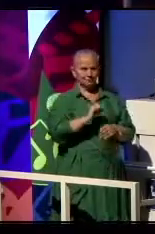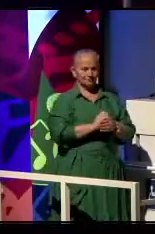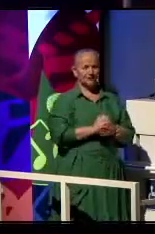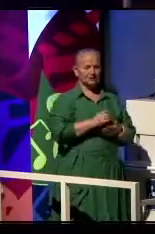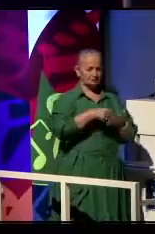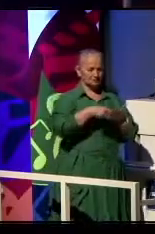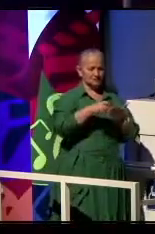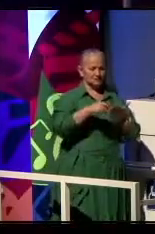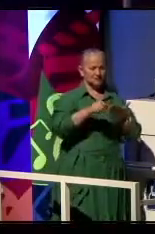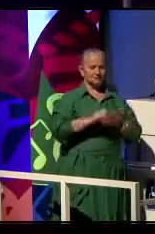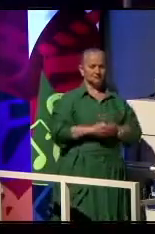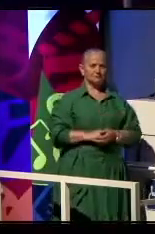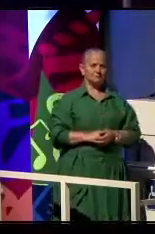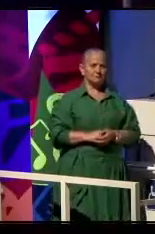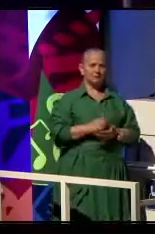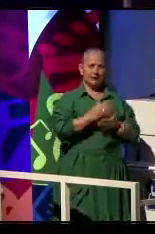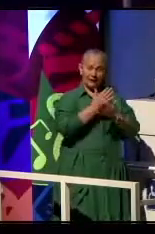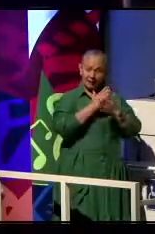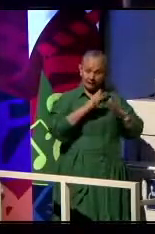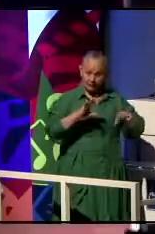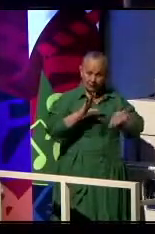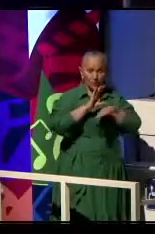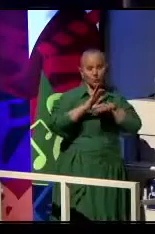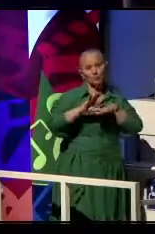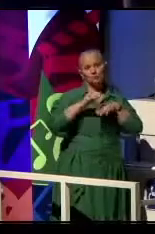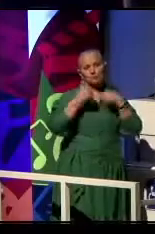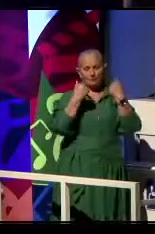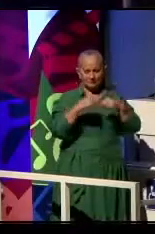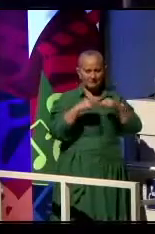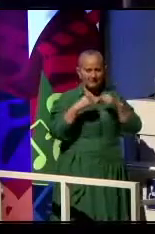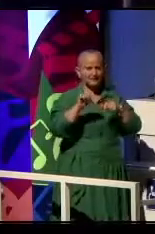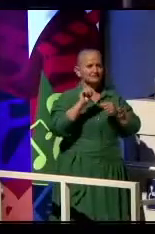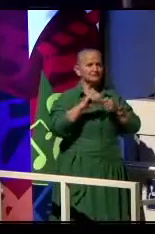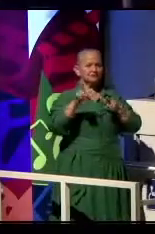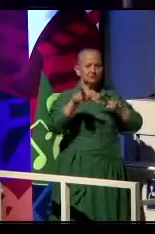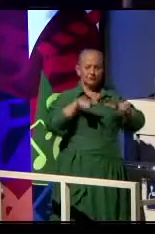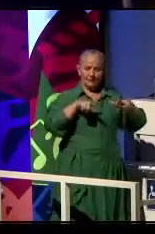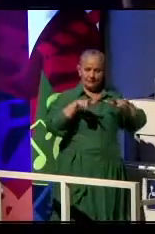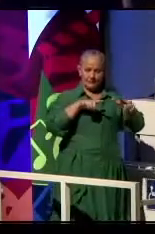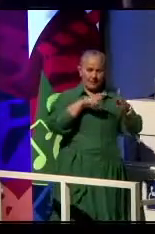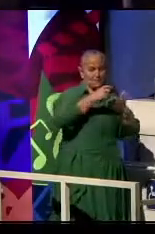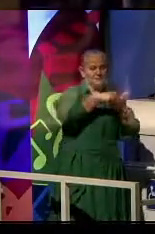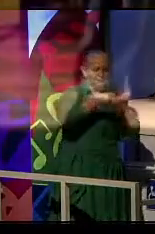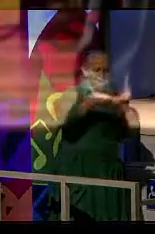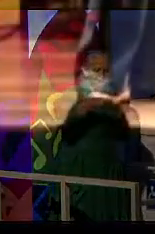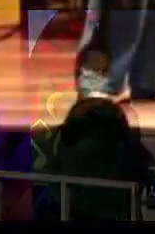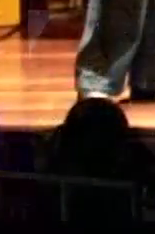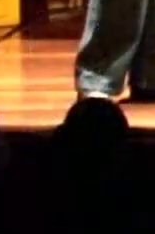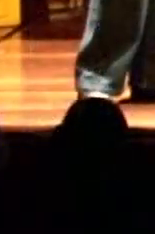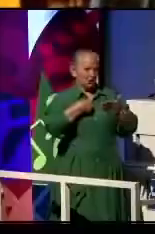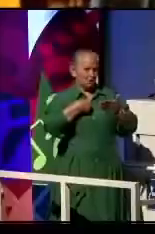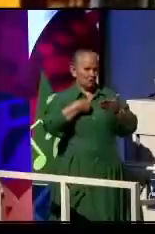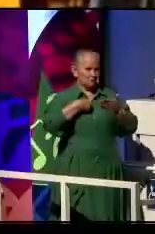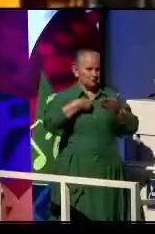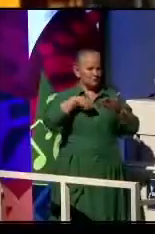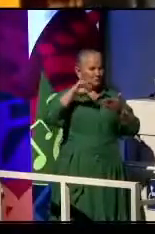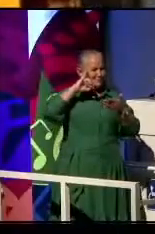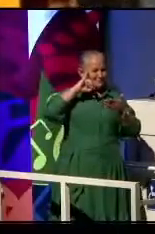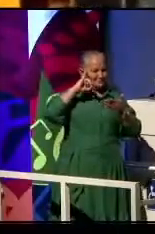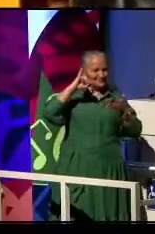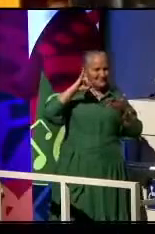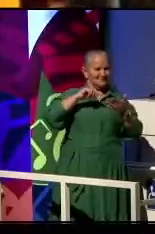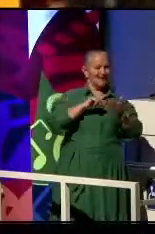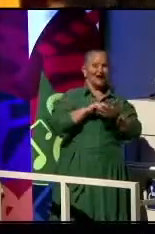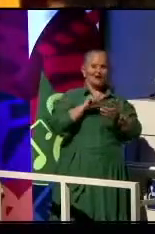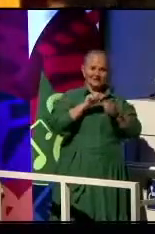E, para finalizar o curso, tinha que fazer um trabalho e eu tive a ideia de fazer um livro, né, sobre a música,